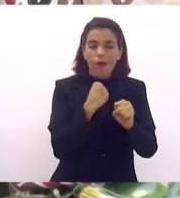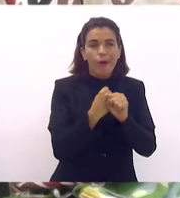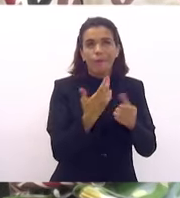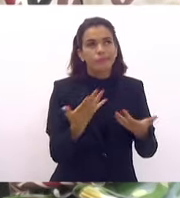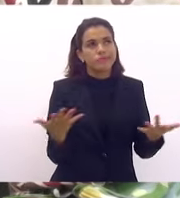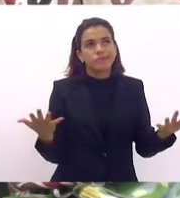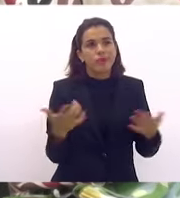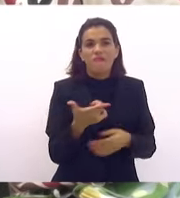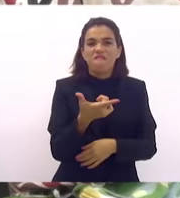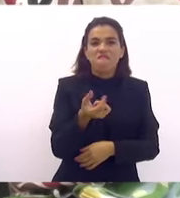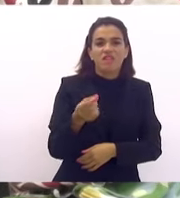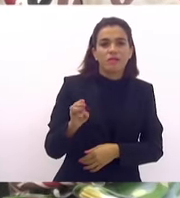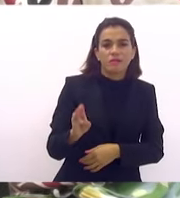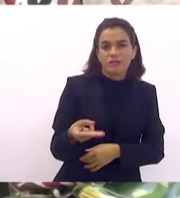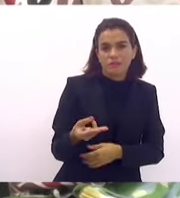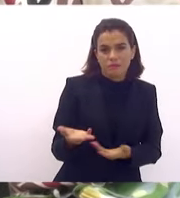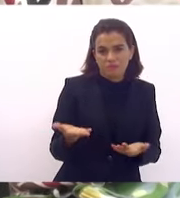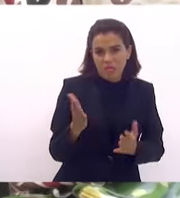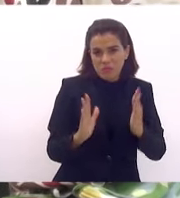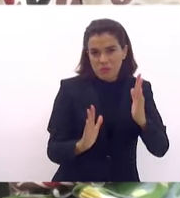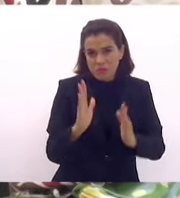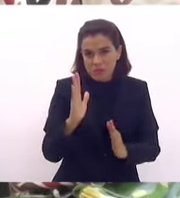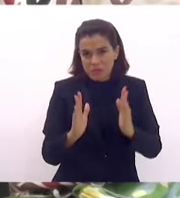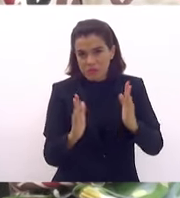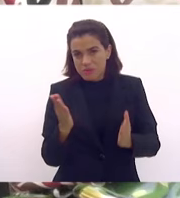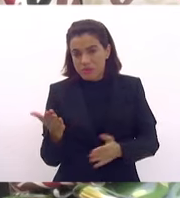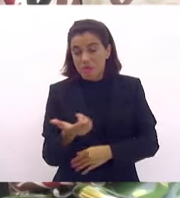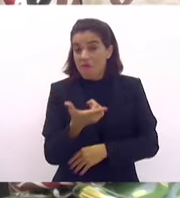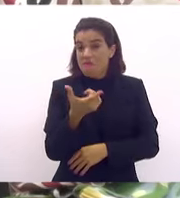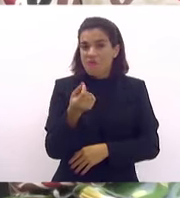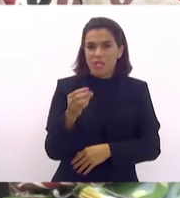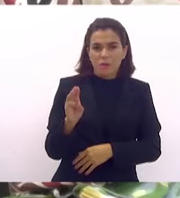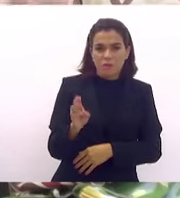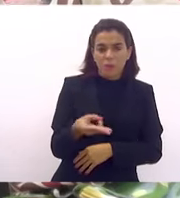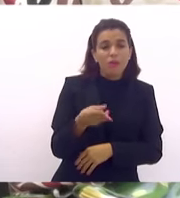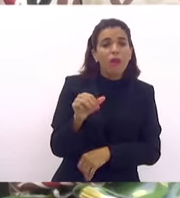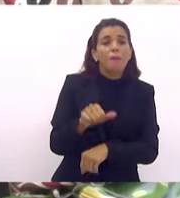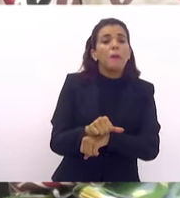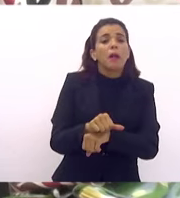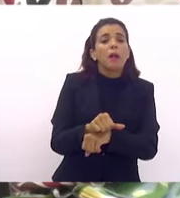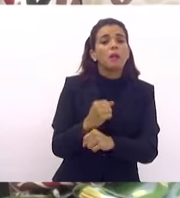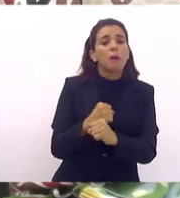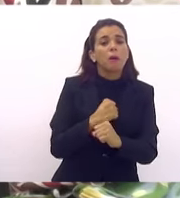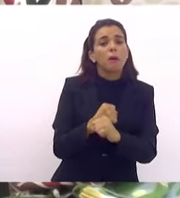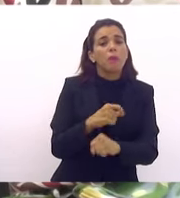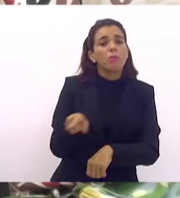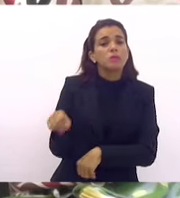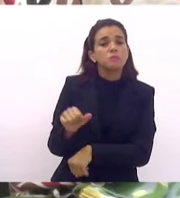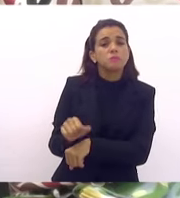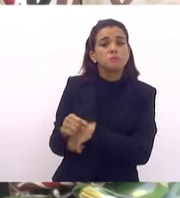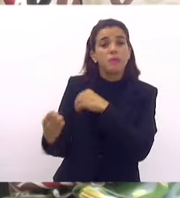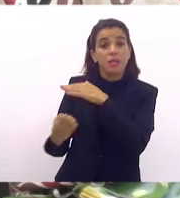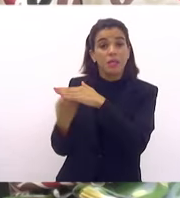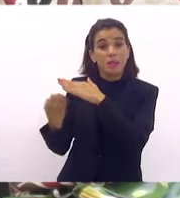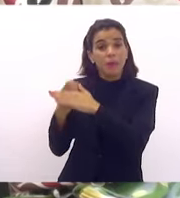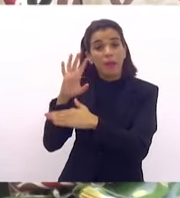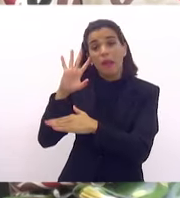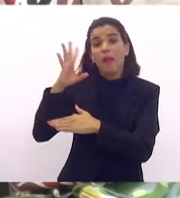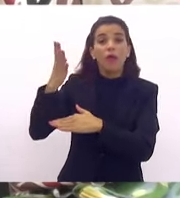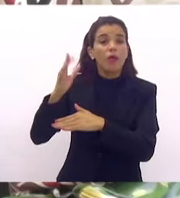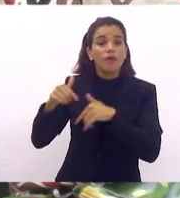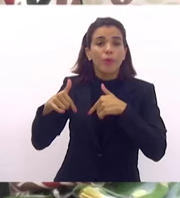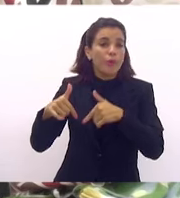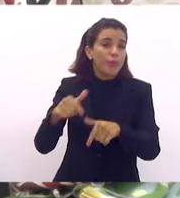sei, 20 milhões, uma média aí de 20 milhões, está parada esperando a Águas do Rio tomar uma decisão para poder